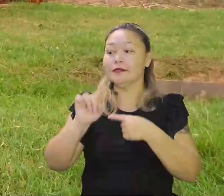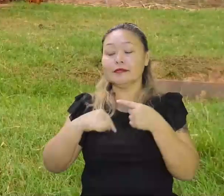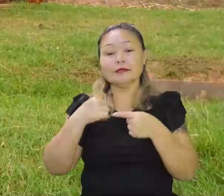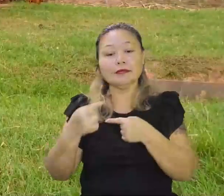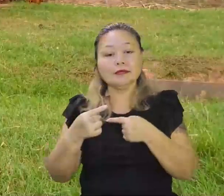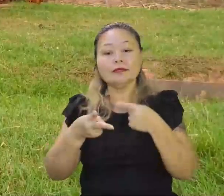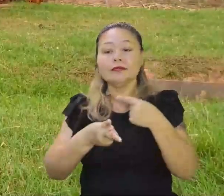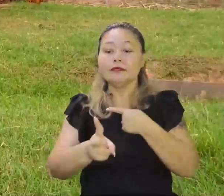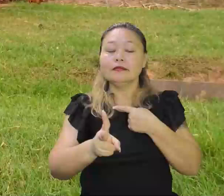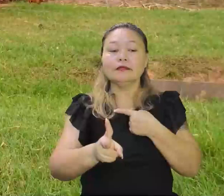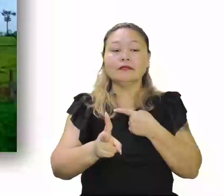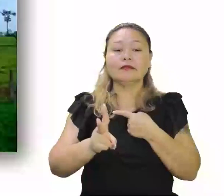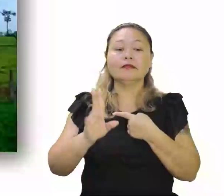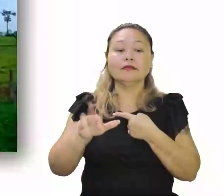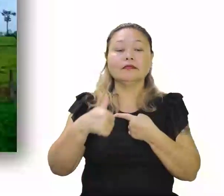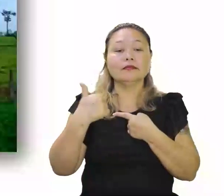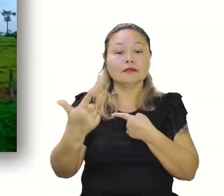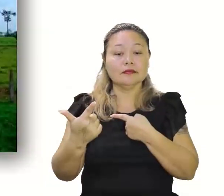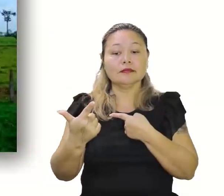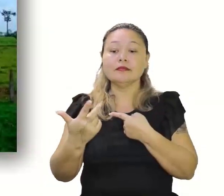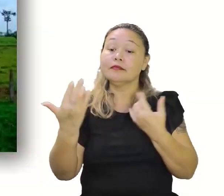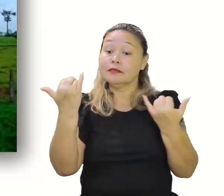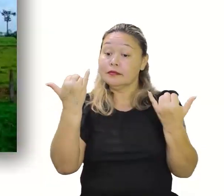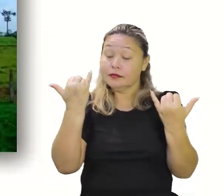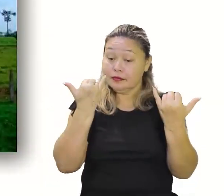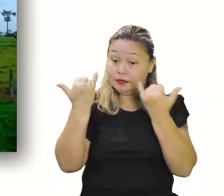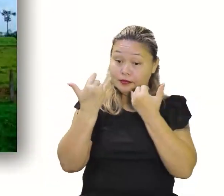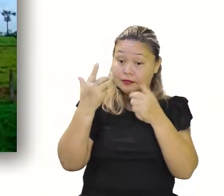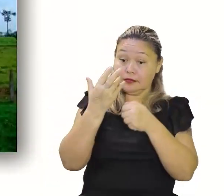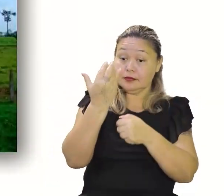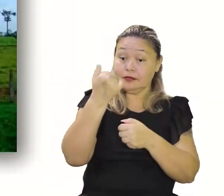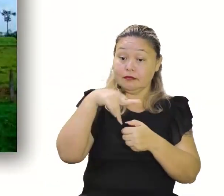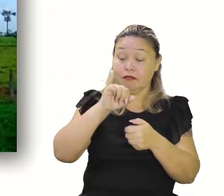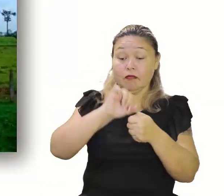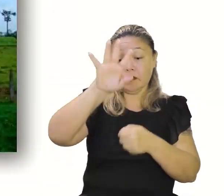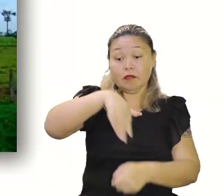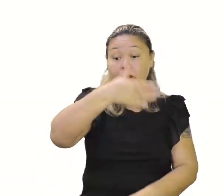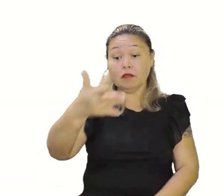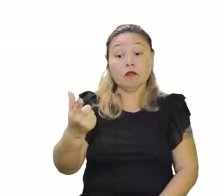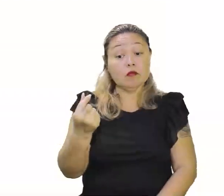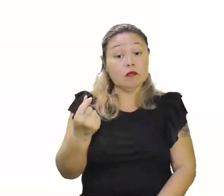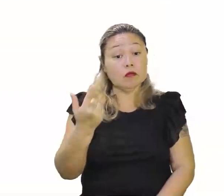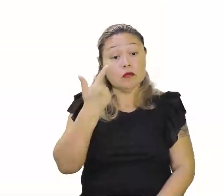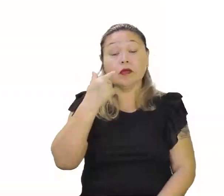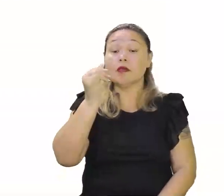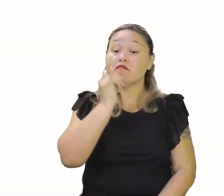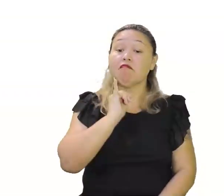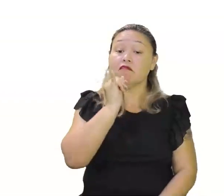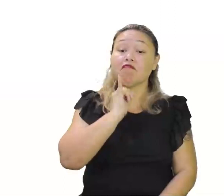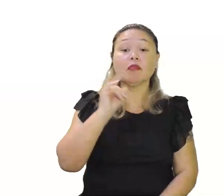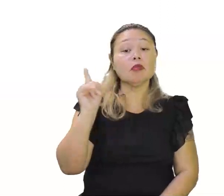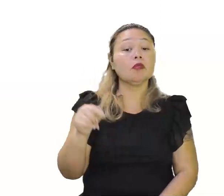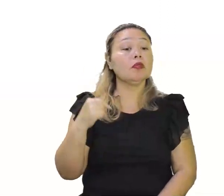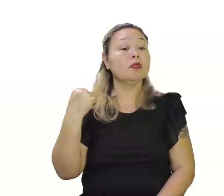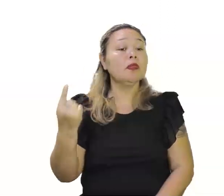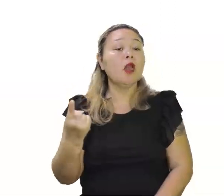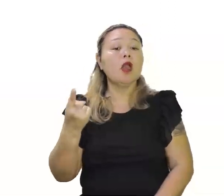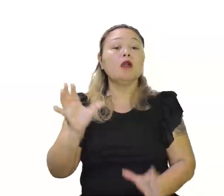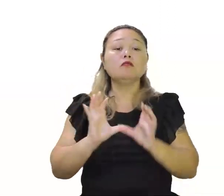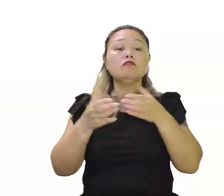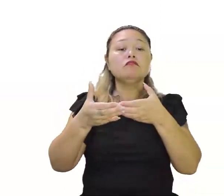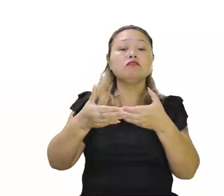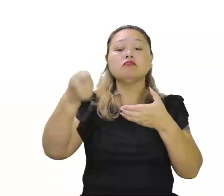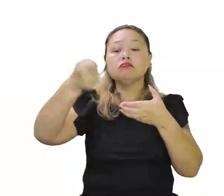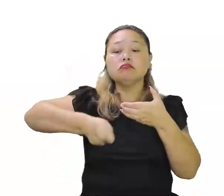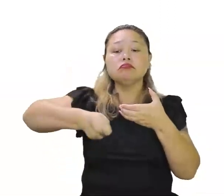lá, vamos agora à notícia, né? Tá, o INCRA atualizou a planilha de valores, mas vamos a um exemplo prático, vamos ver. O Comitê de